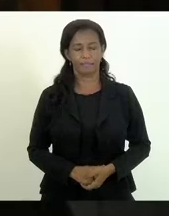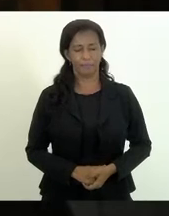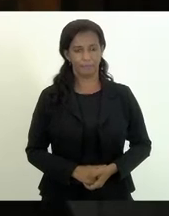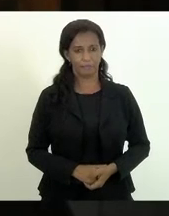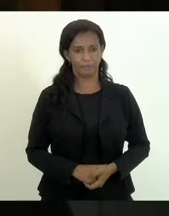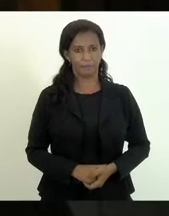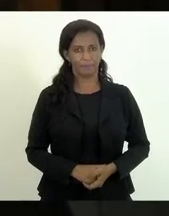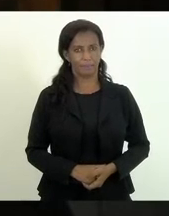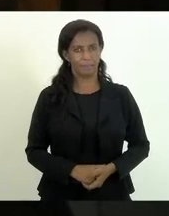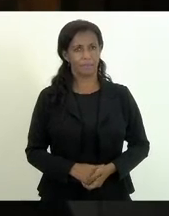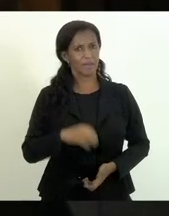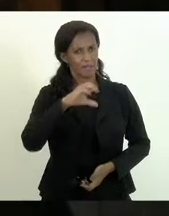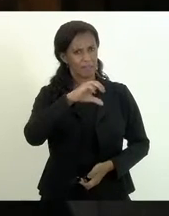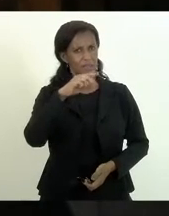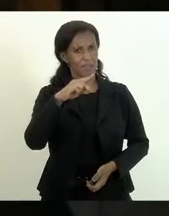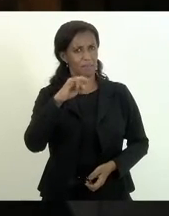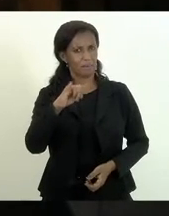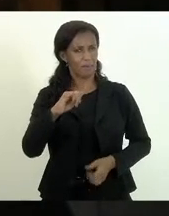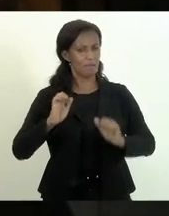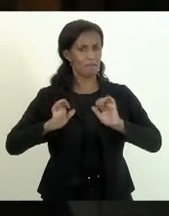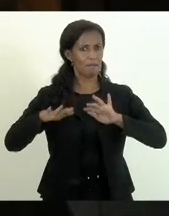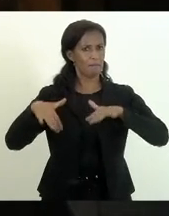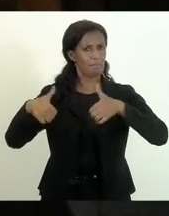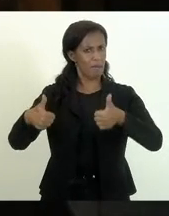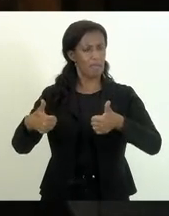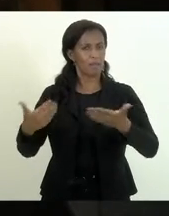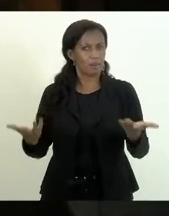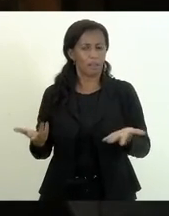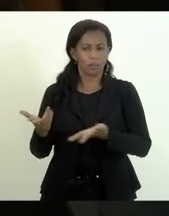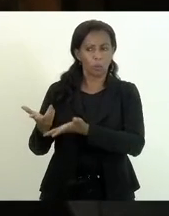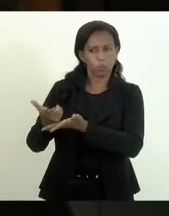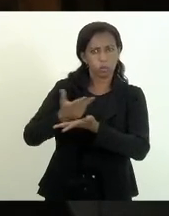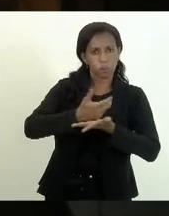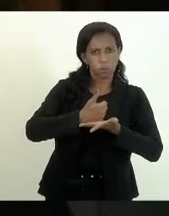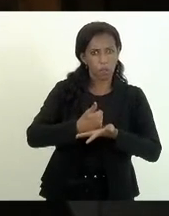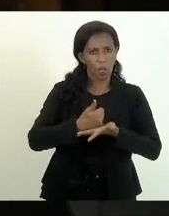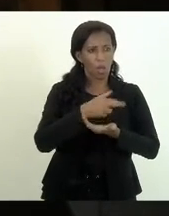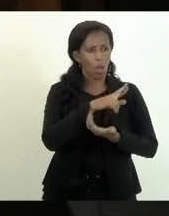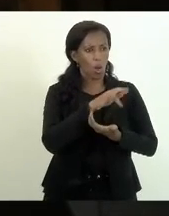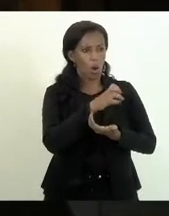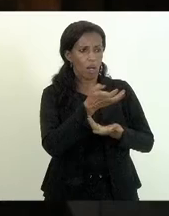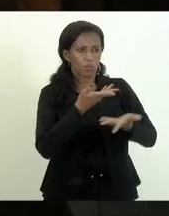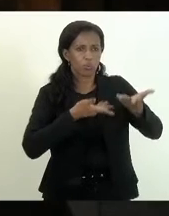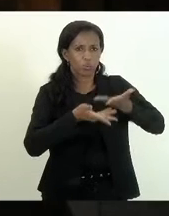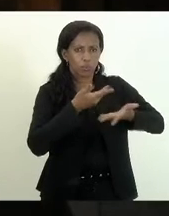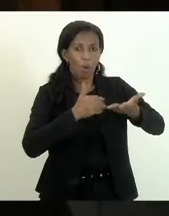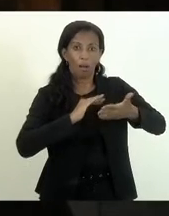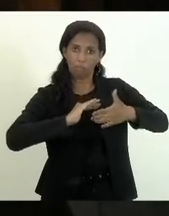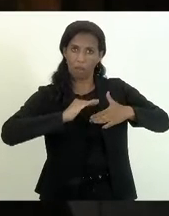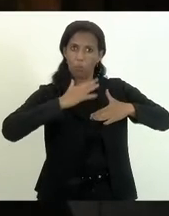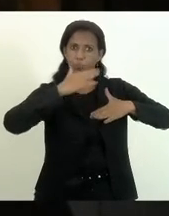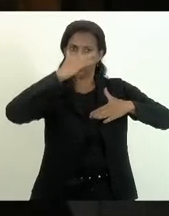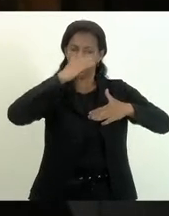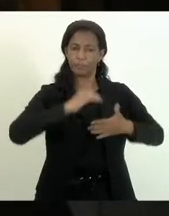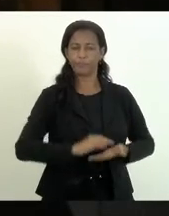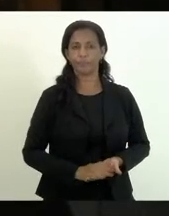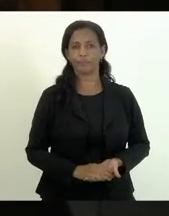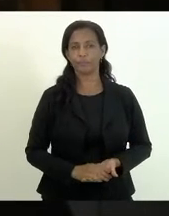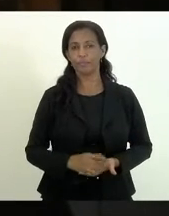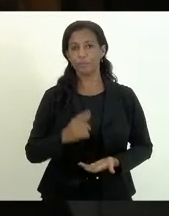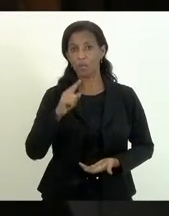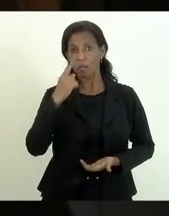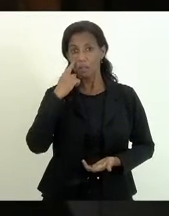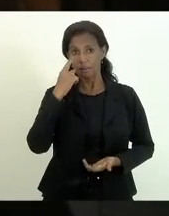já tá indo bem a CPI tanto é que arrecadação derrote pé tem aumentado só